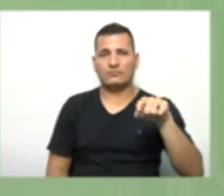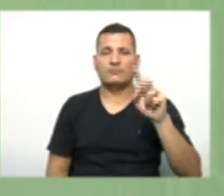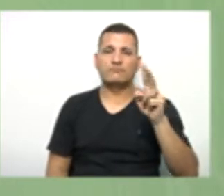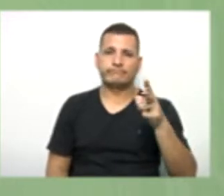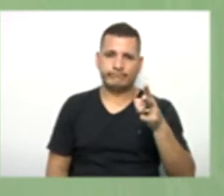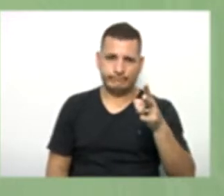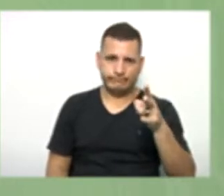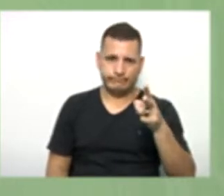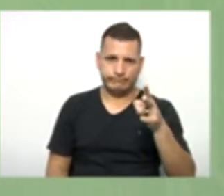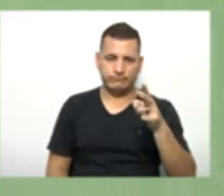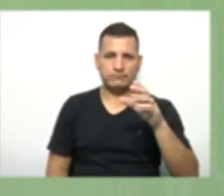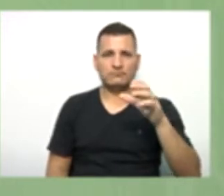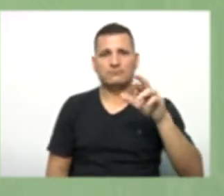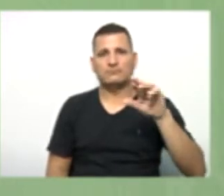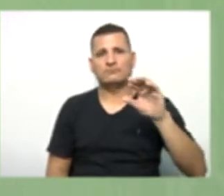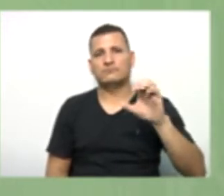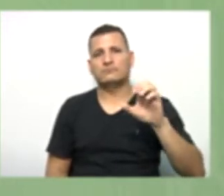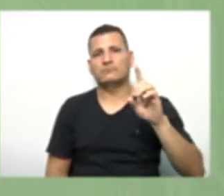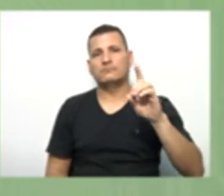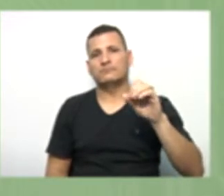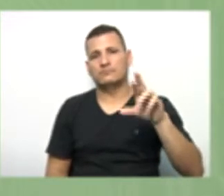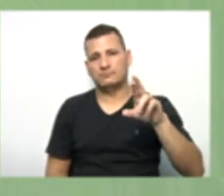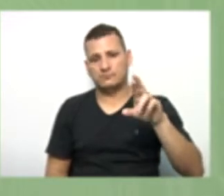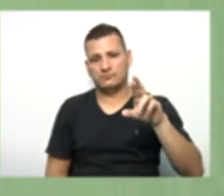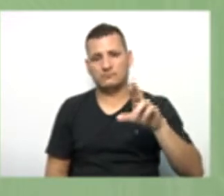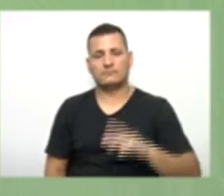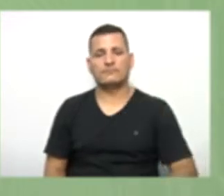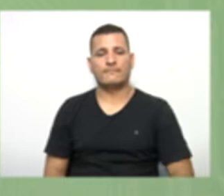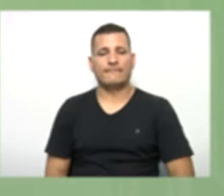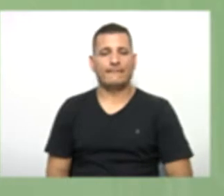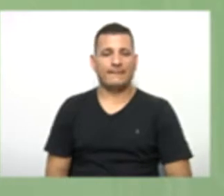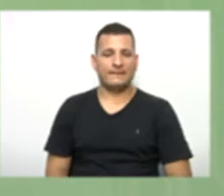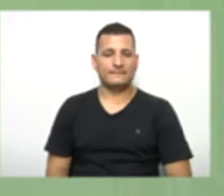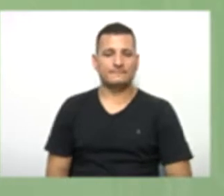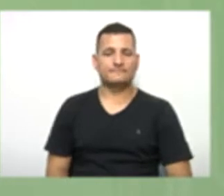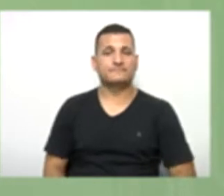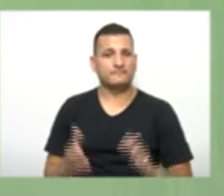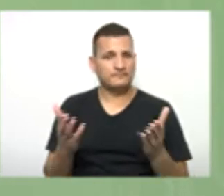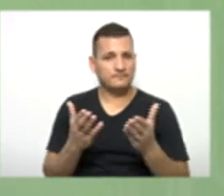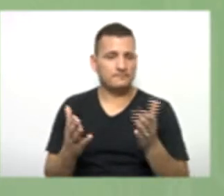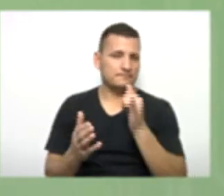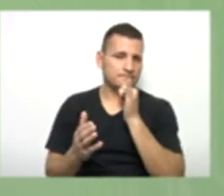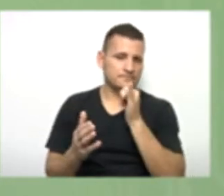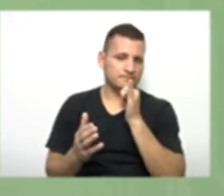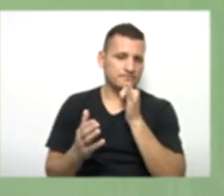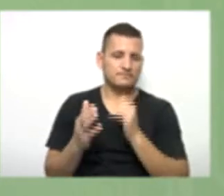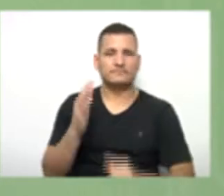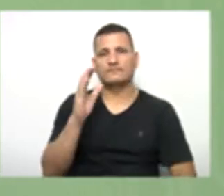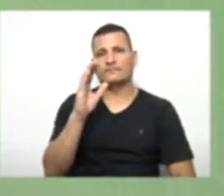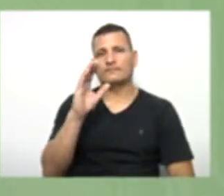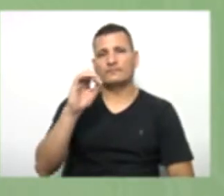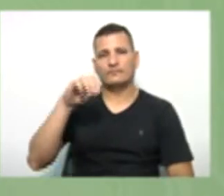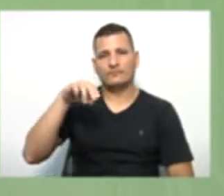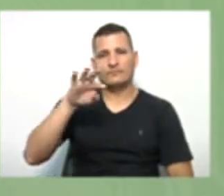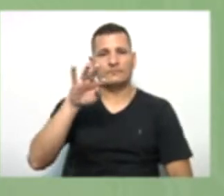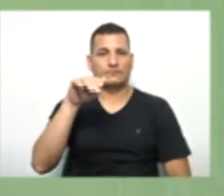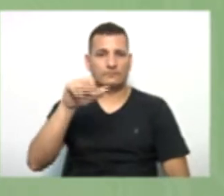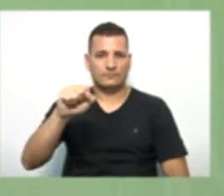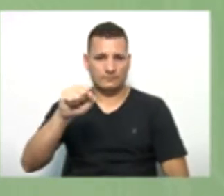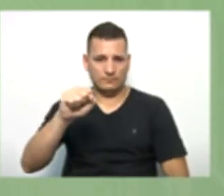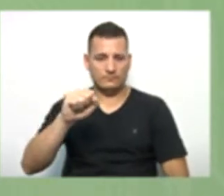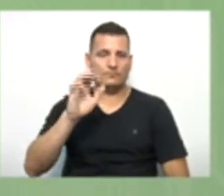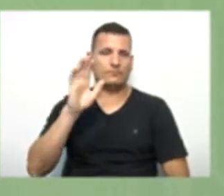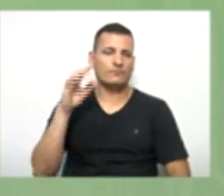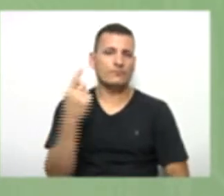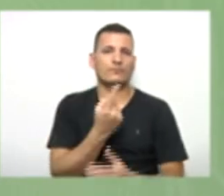credor. Continuando, vamos aos exemplos de contas patrimoniais que nós já estudamos